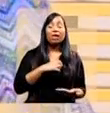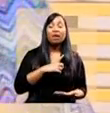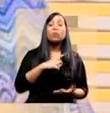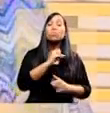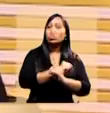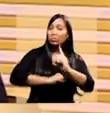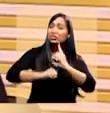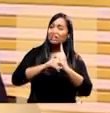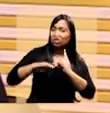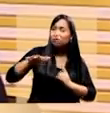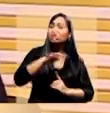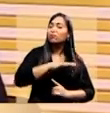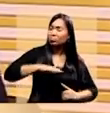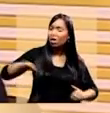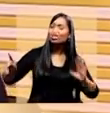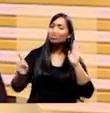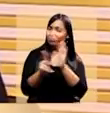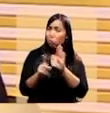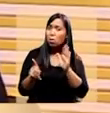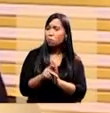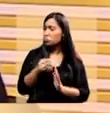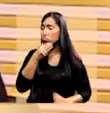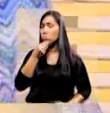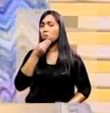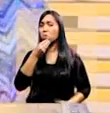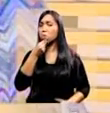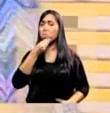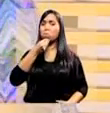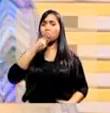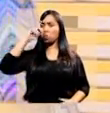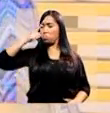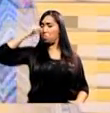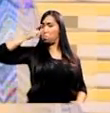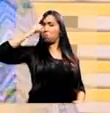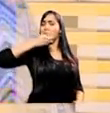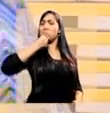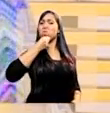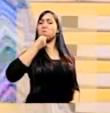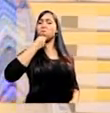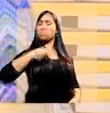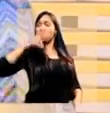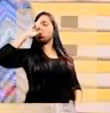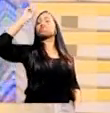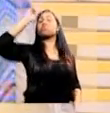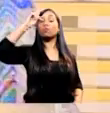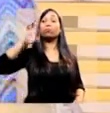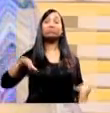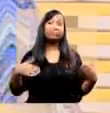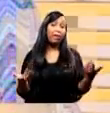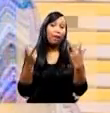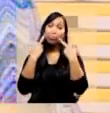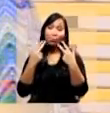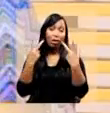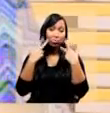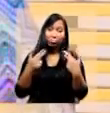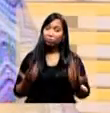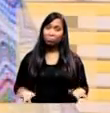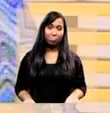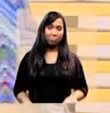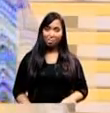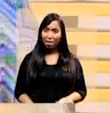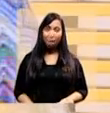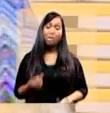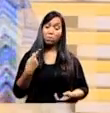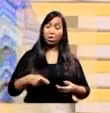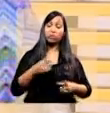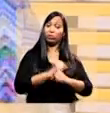uma sociedade patriarcal em que o homem é o chefe, o provedor. Então, é natural para